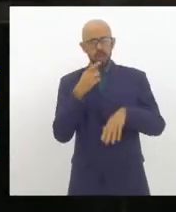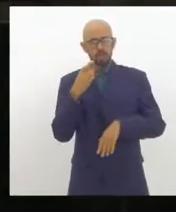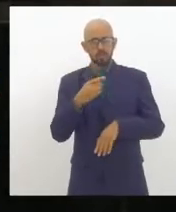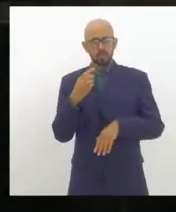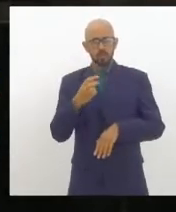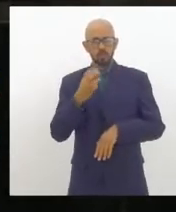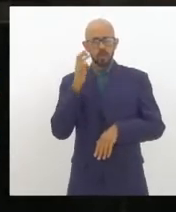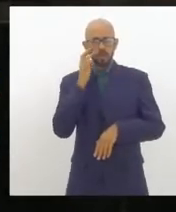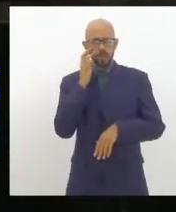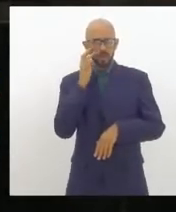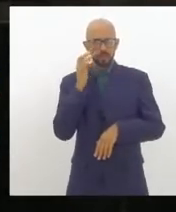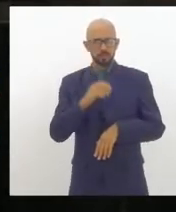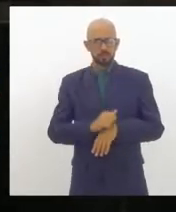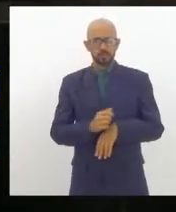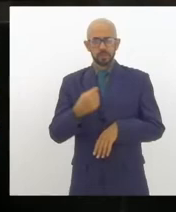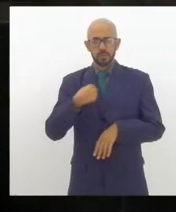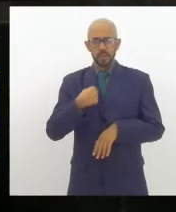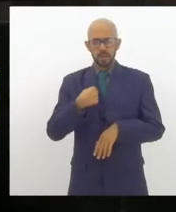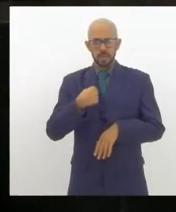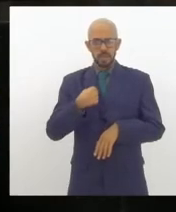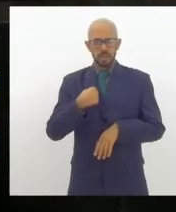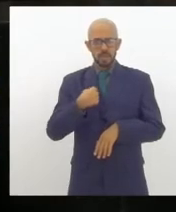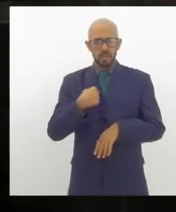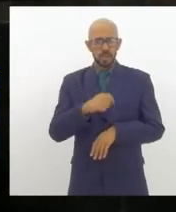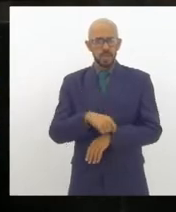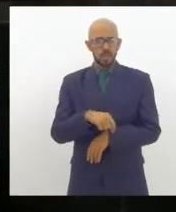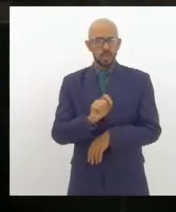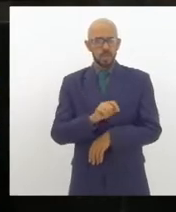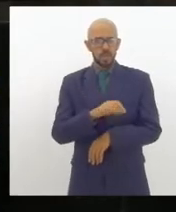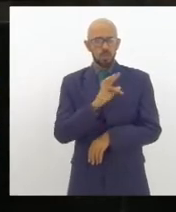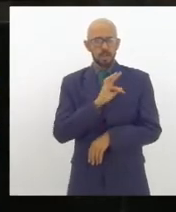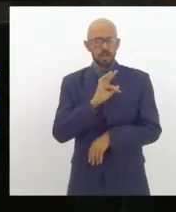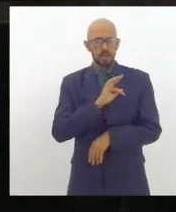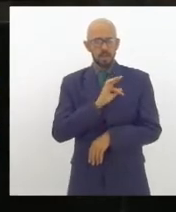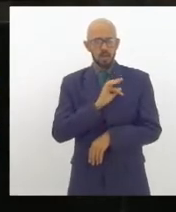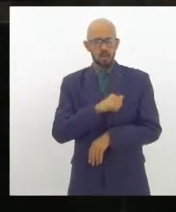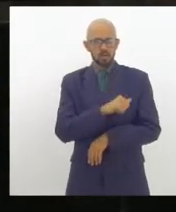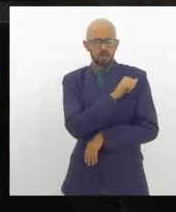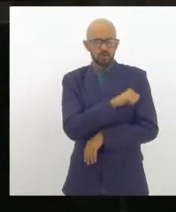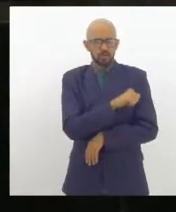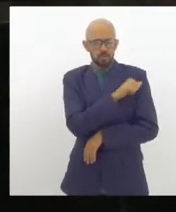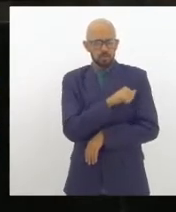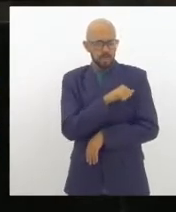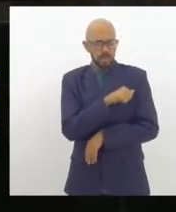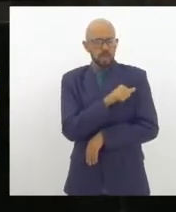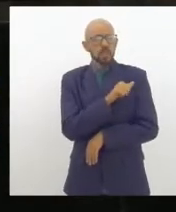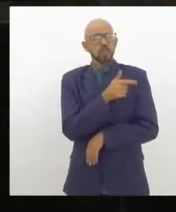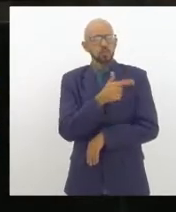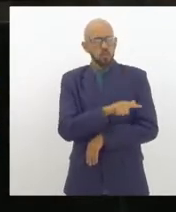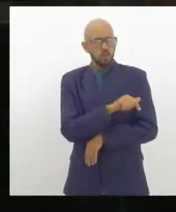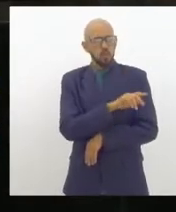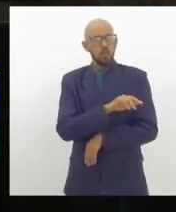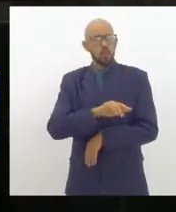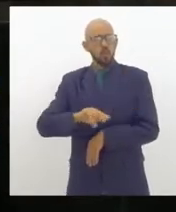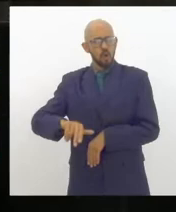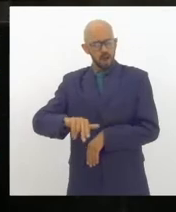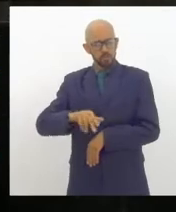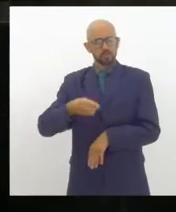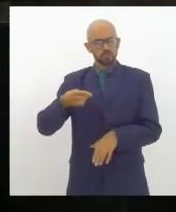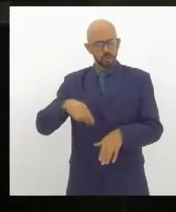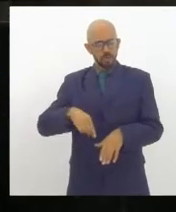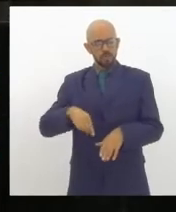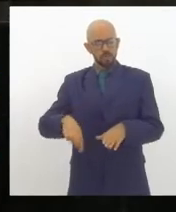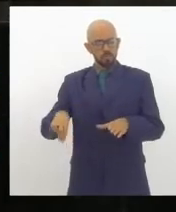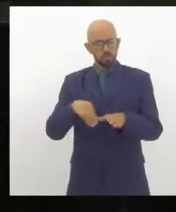eu, deputado Marta Rocha, deputada enfermeira Rejane, entre outros, somos membros dessa